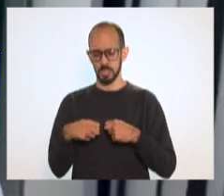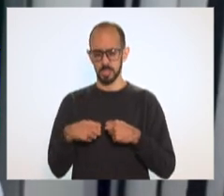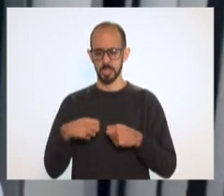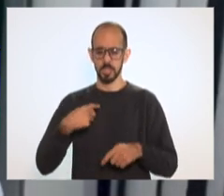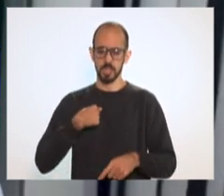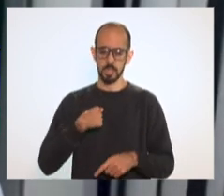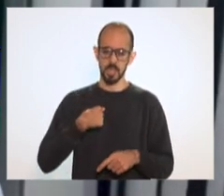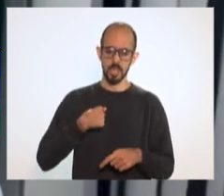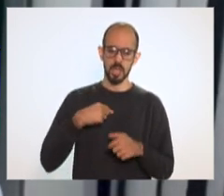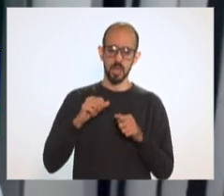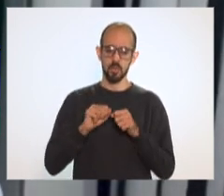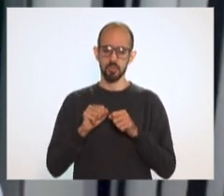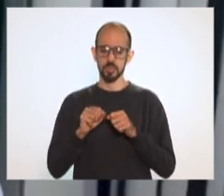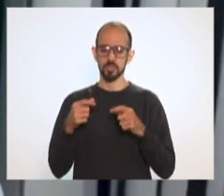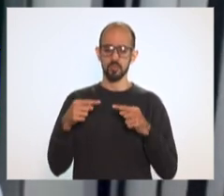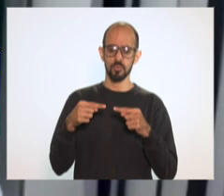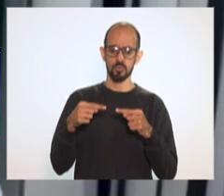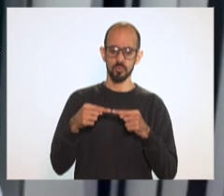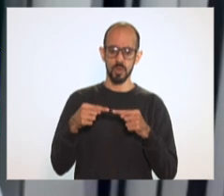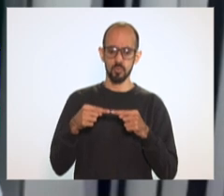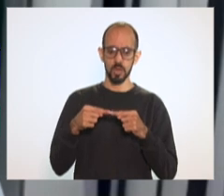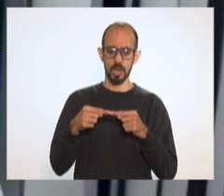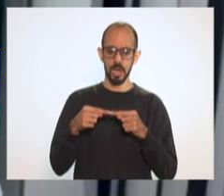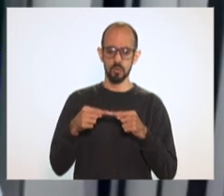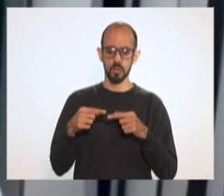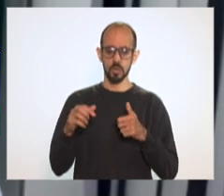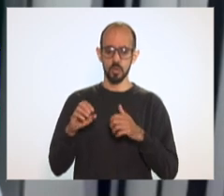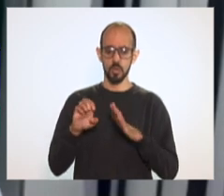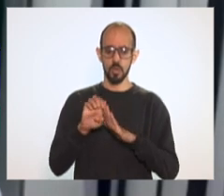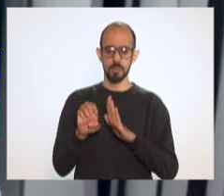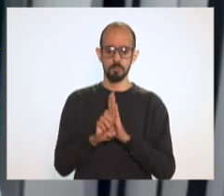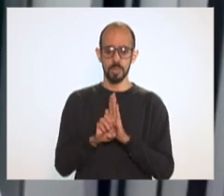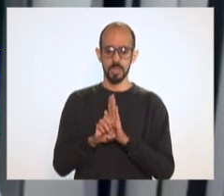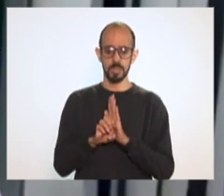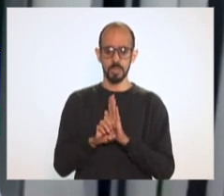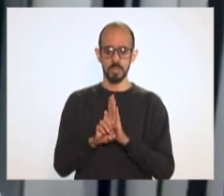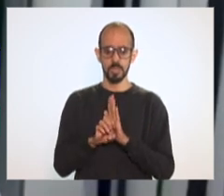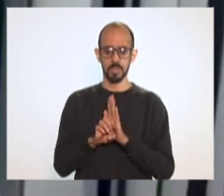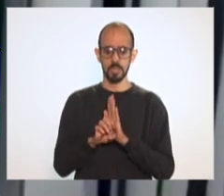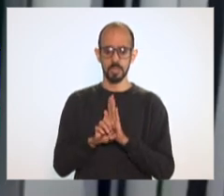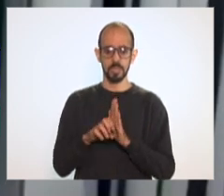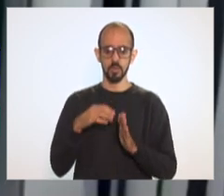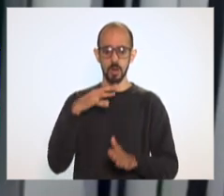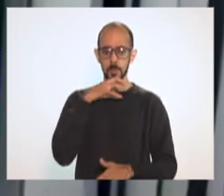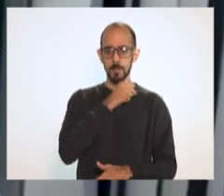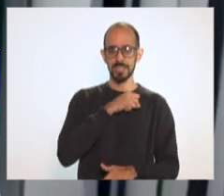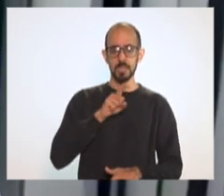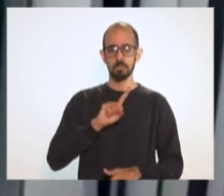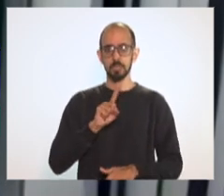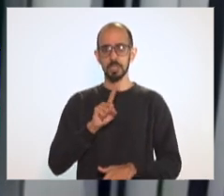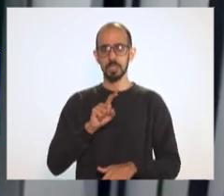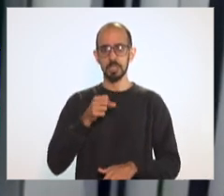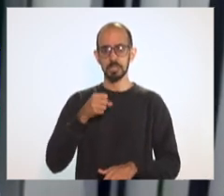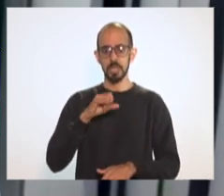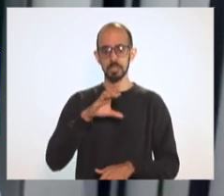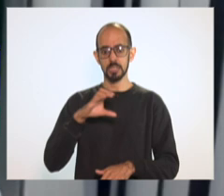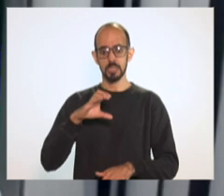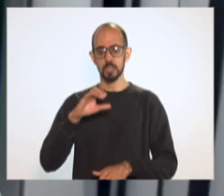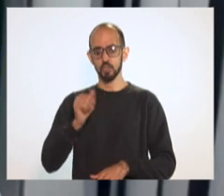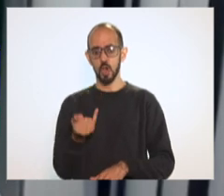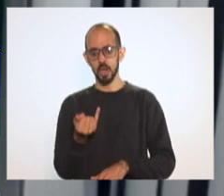feito um parecer favorável com emenda, e eu acabei não percebendo se a CCJ levou em conta